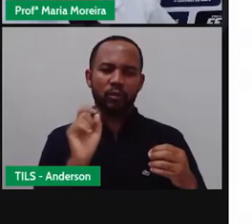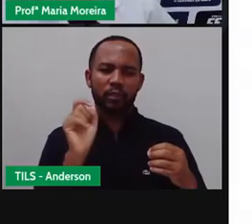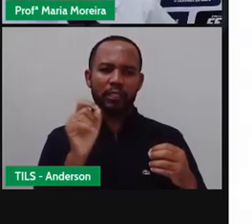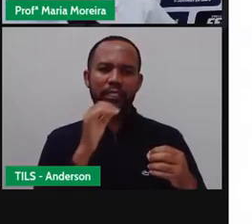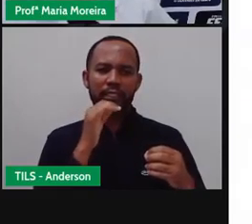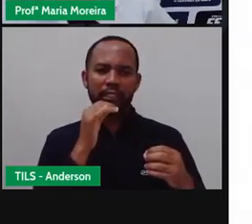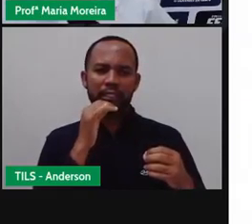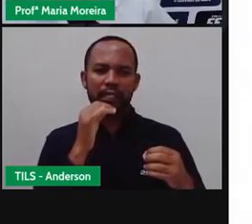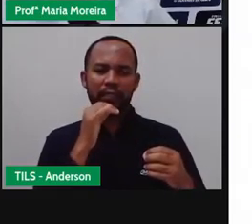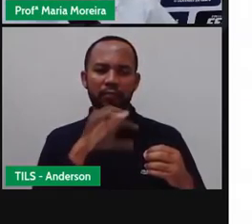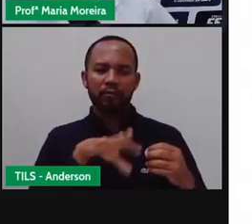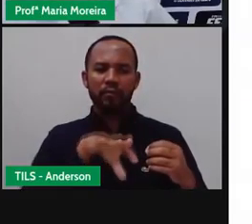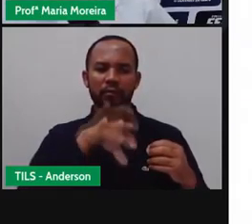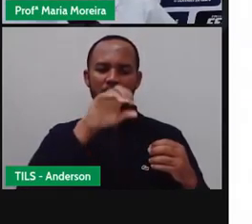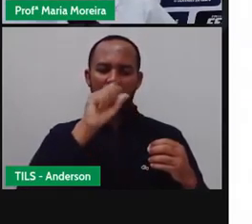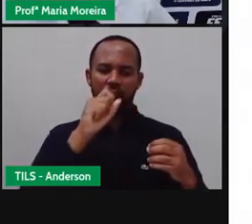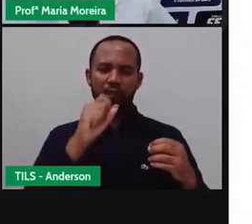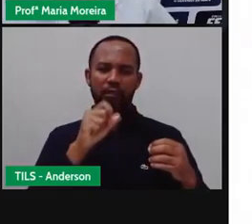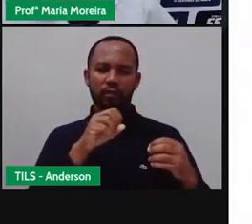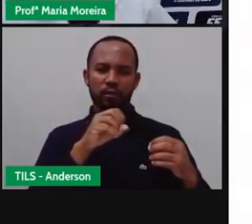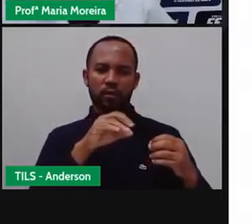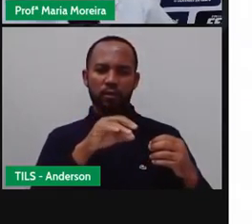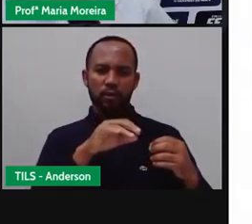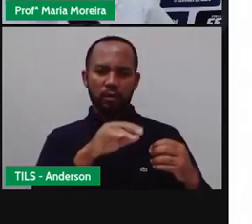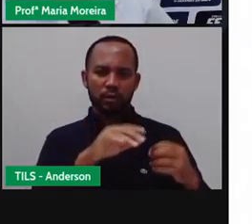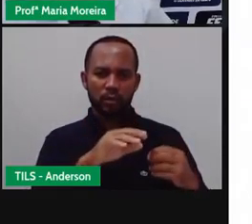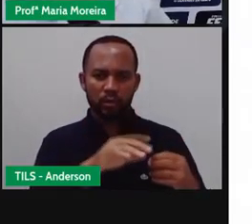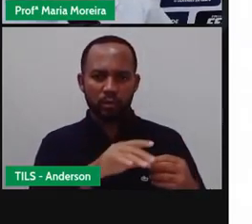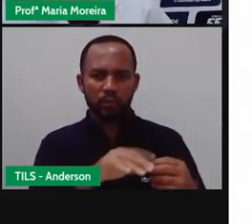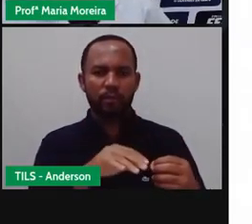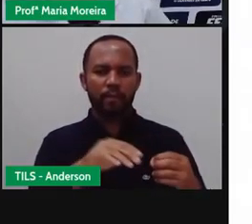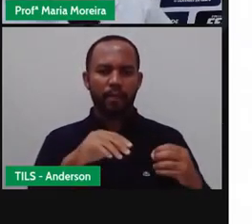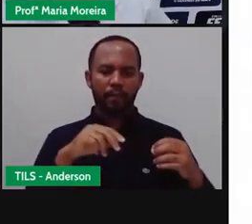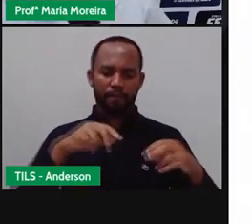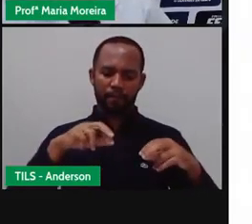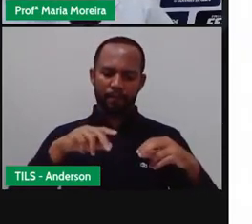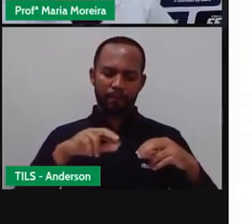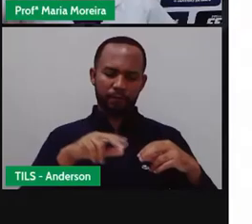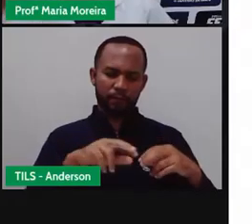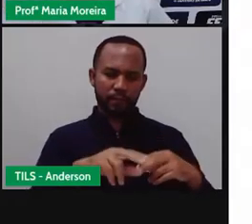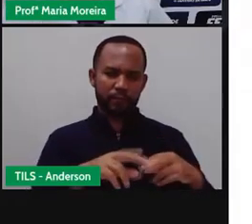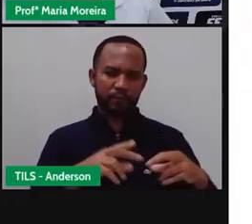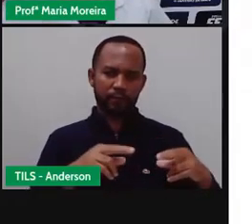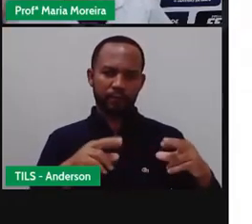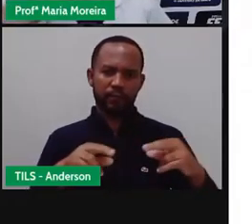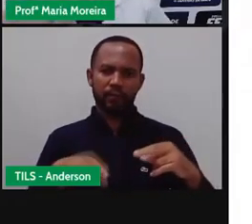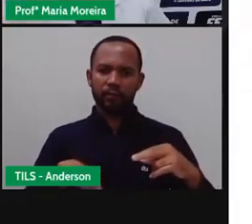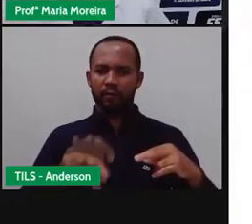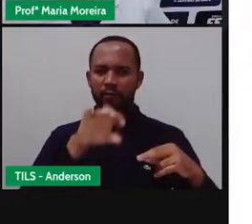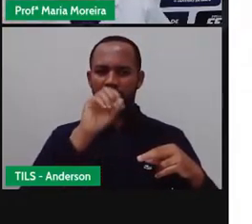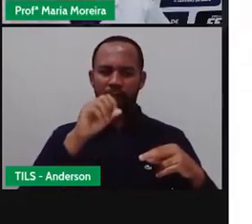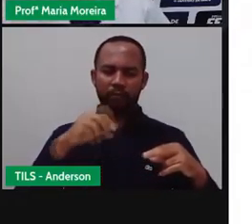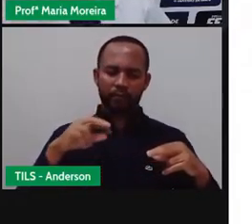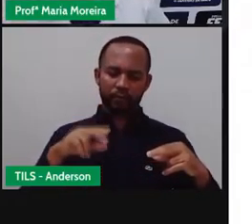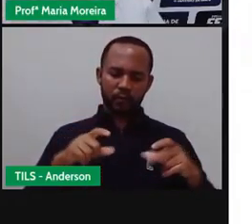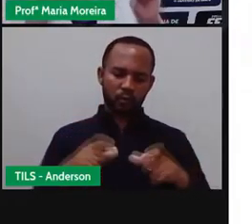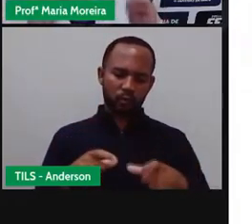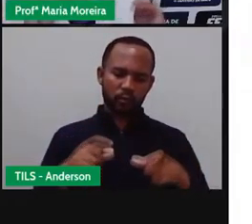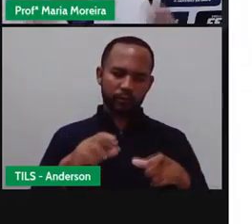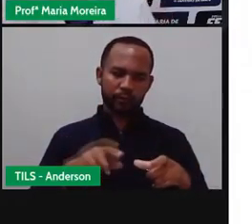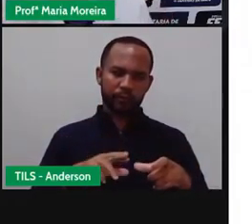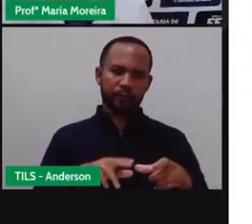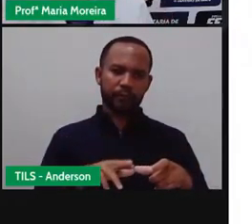de feromônio. Pois é. À medida que elas vão andando, elas vão deixando um rastro dessa substância. E